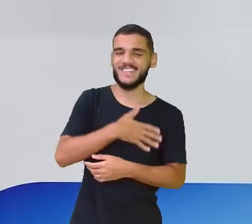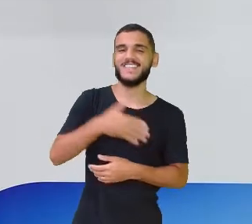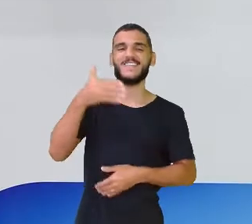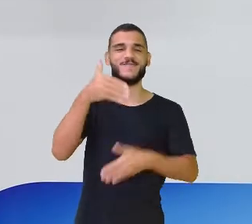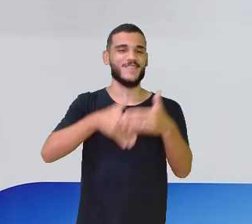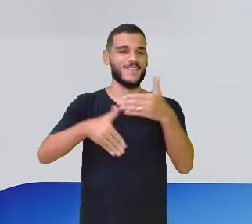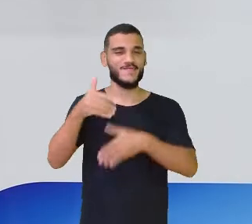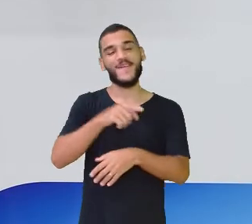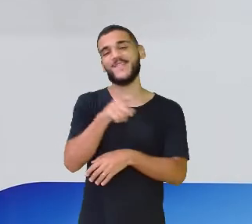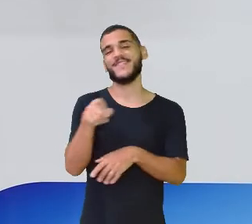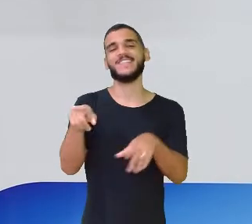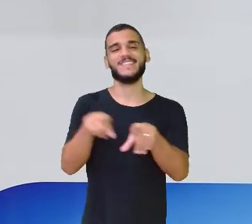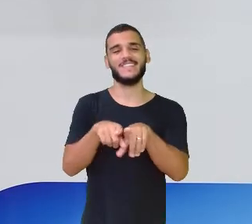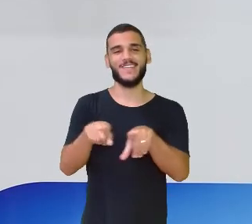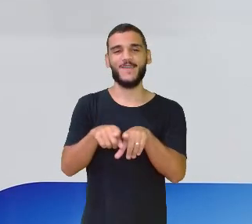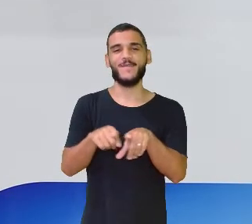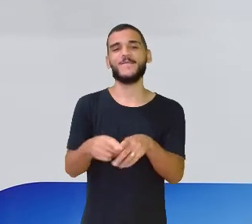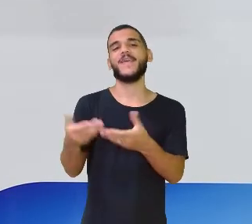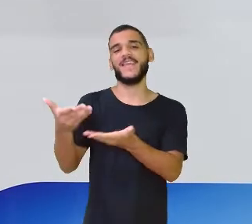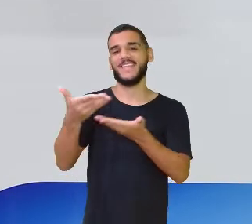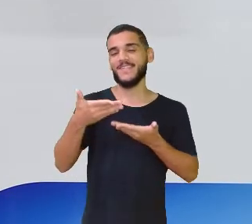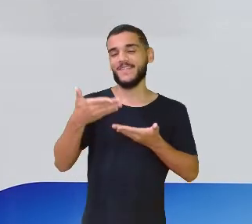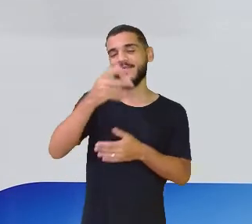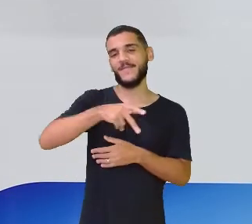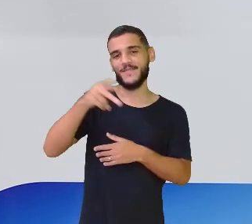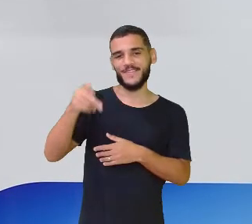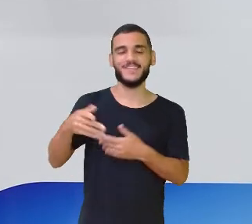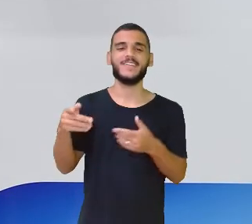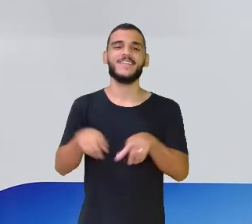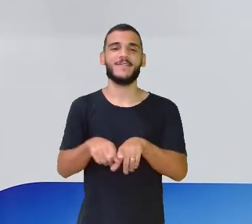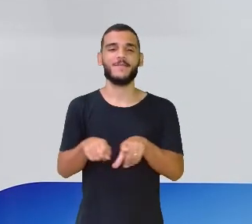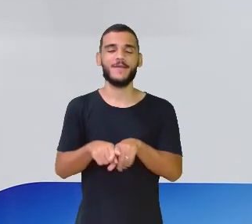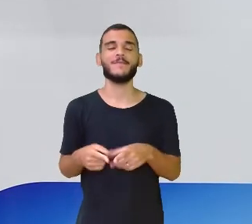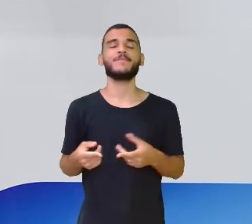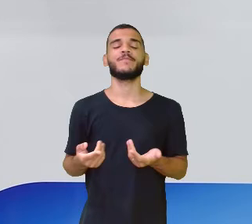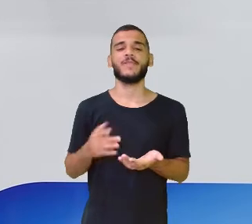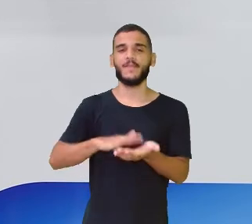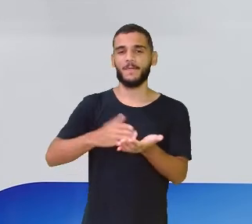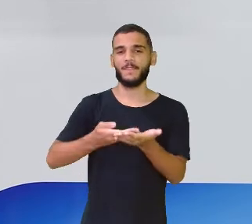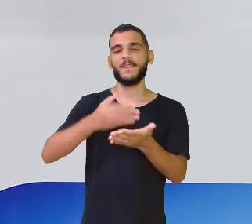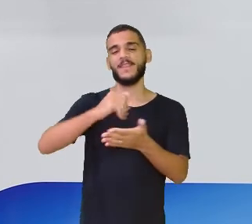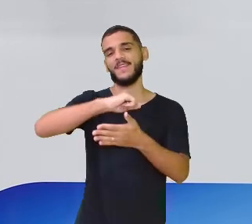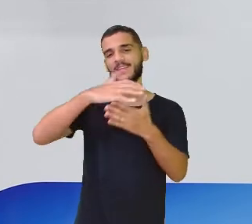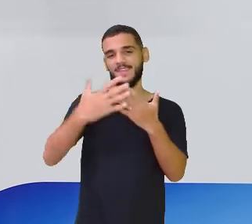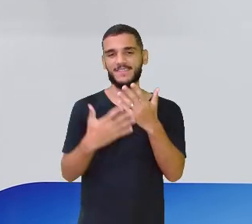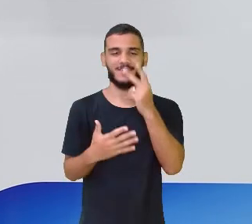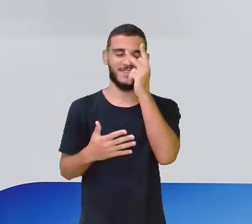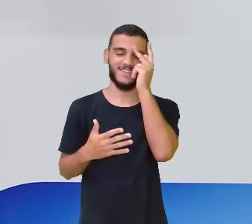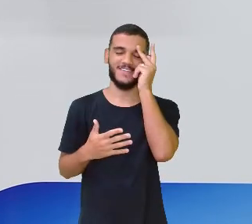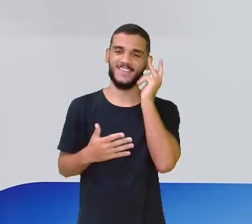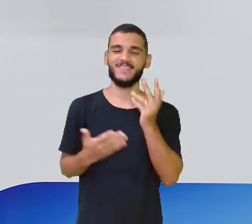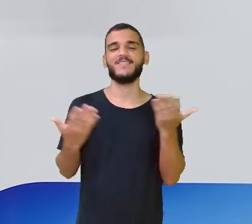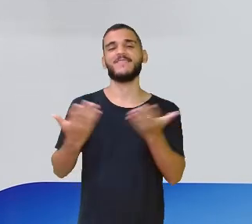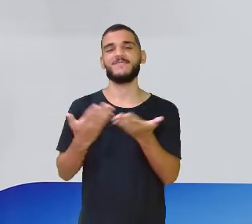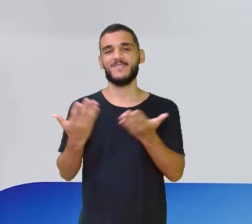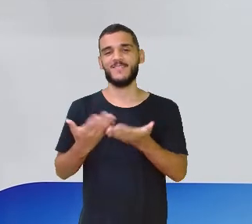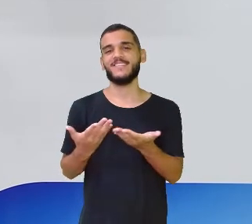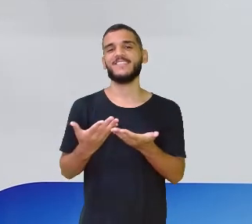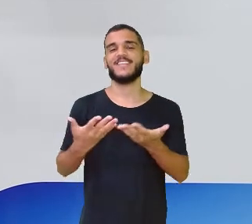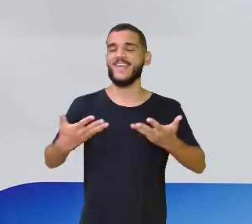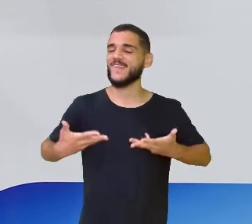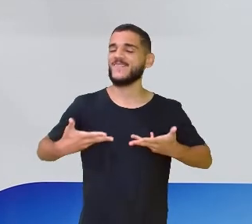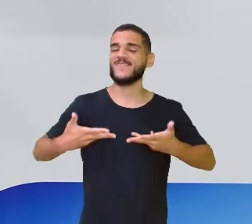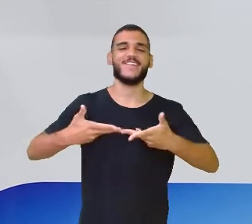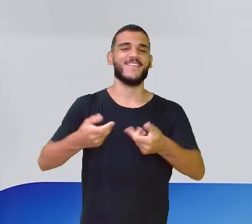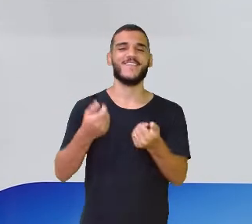E é um prazer nosso também, né, gente, receber a professora Márcia aqui. E também no nosso intérprete hoje a gente tem o Crisma, que está aqui, ó, brilhantando